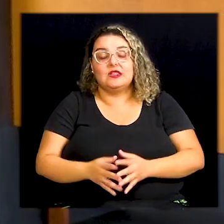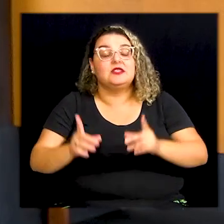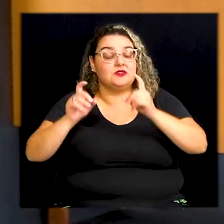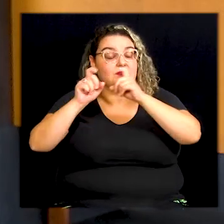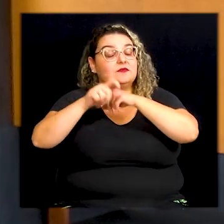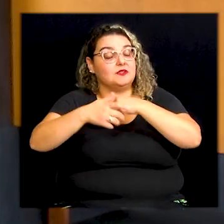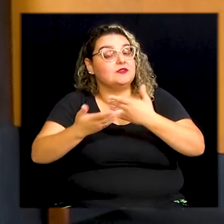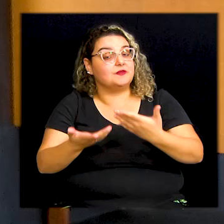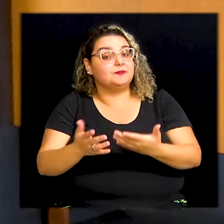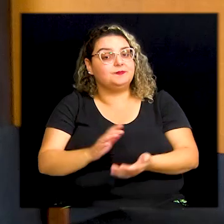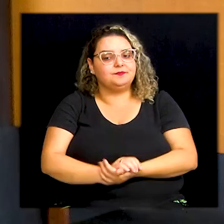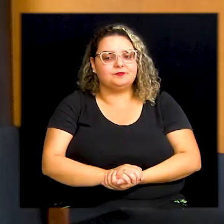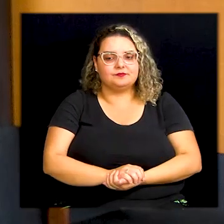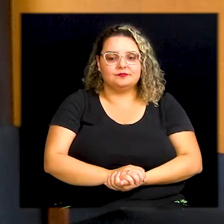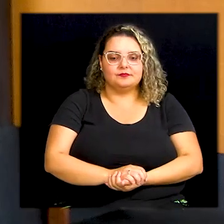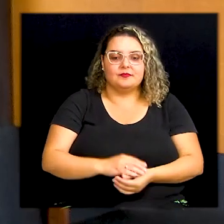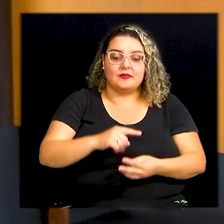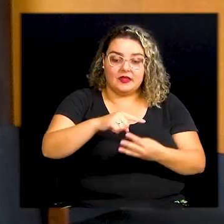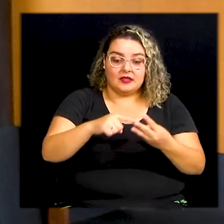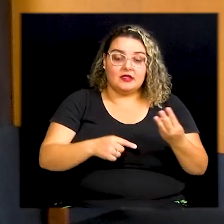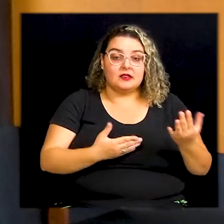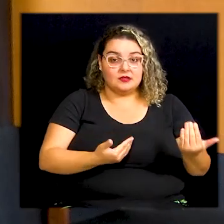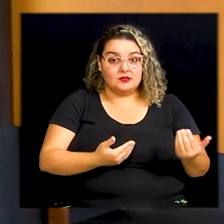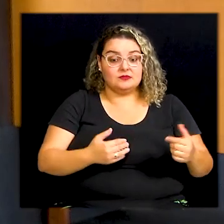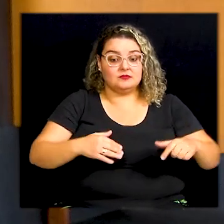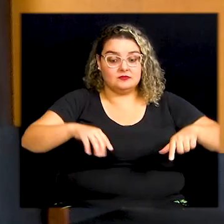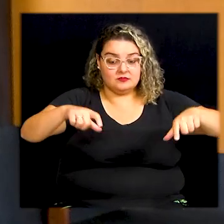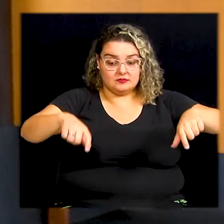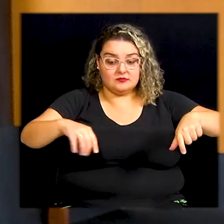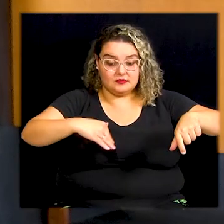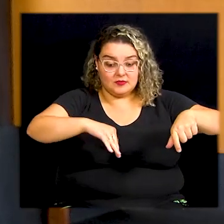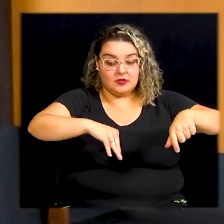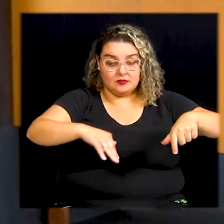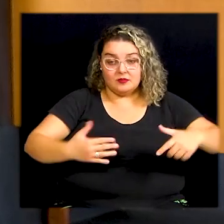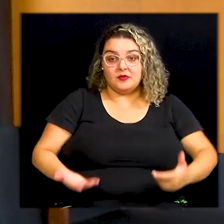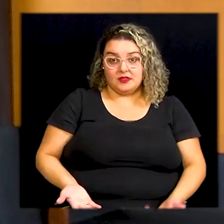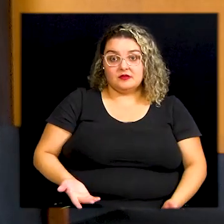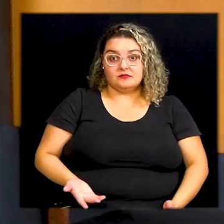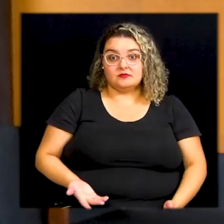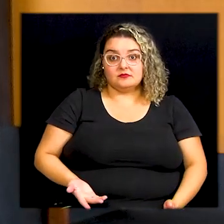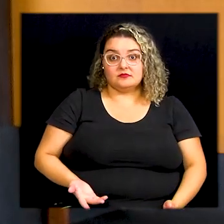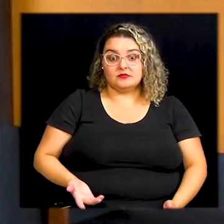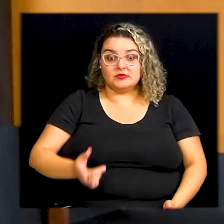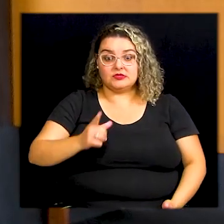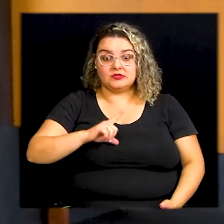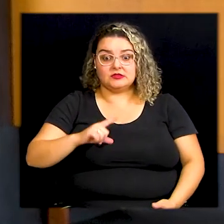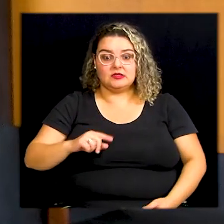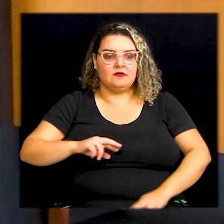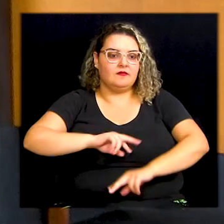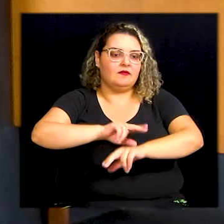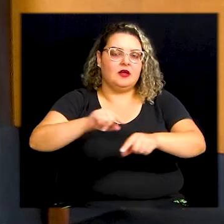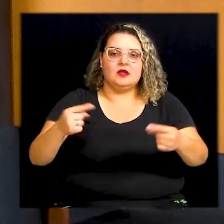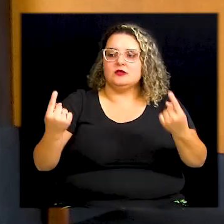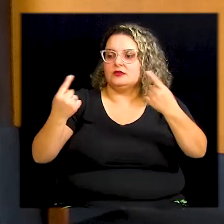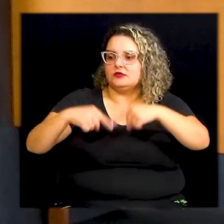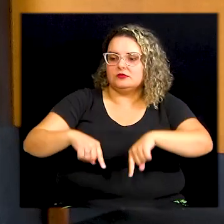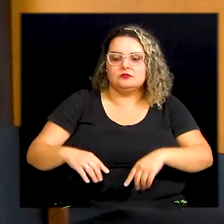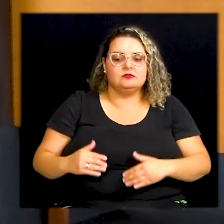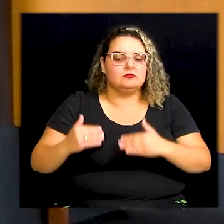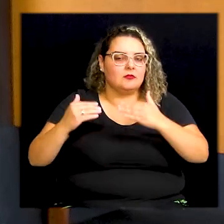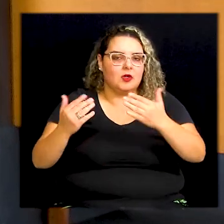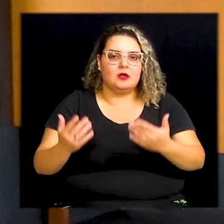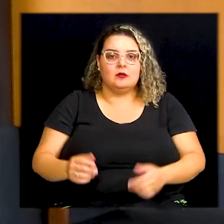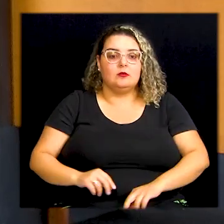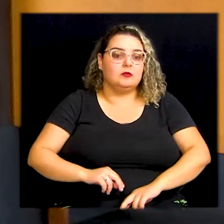muito difícil, né? 3 jovens assim jogar no meio campo, por conta de ter muita competição no elenco,